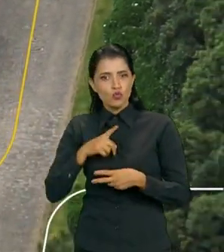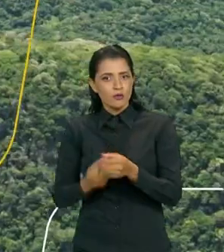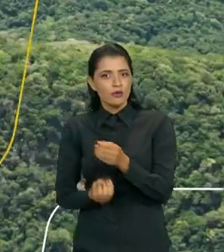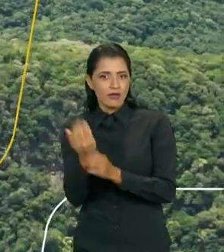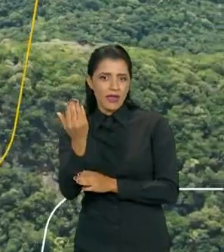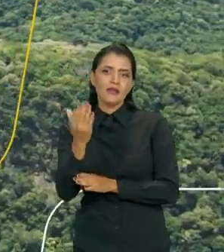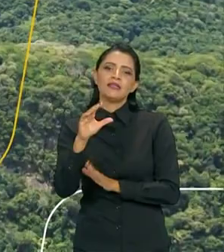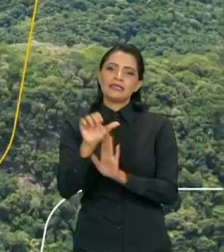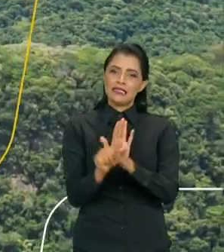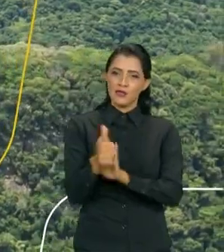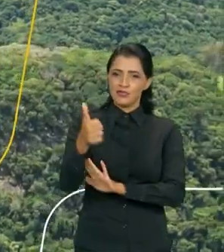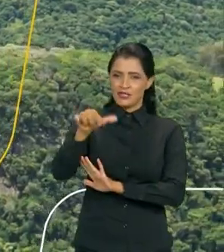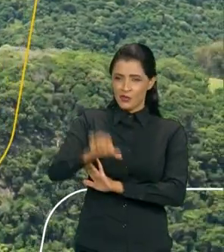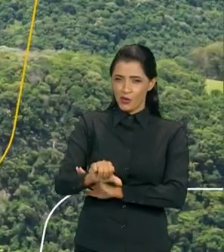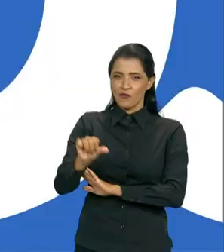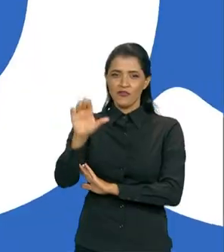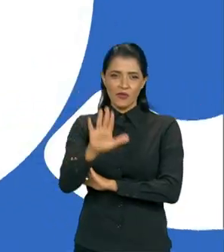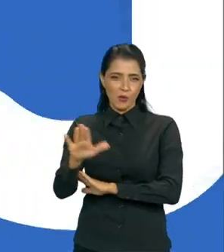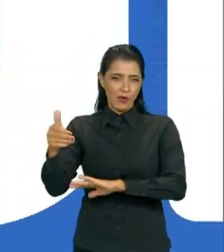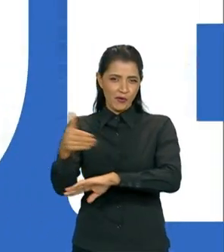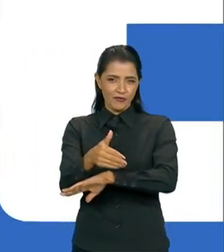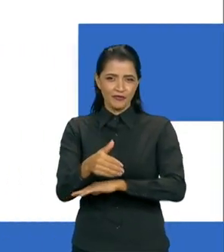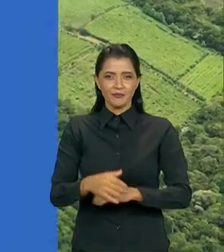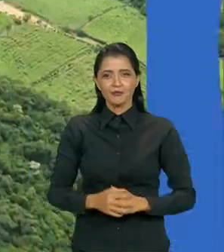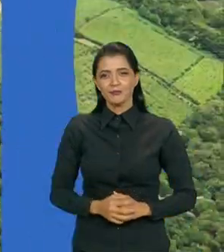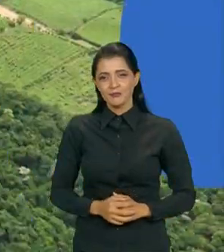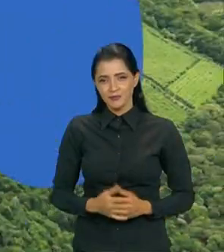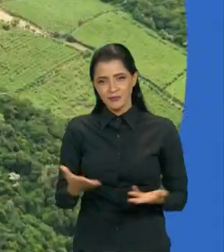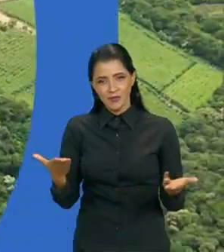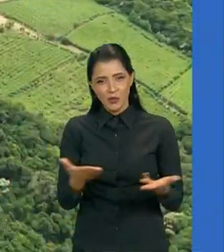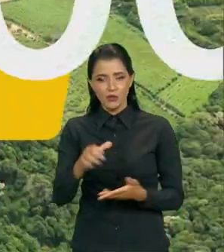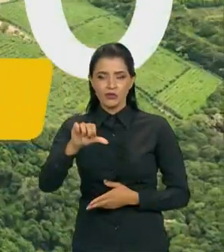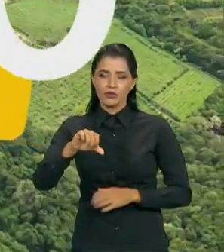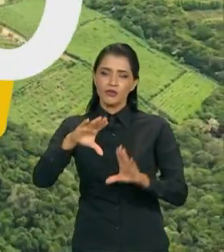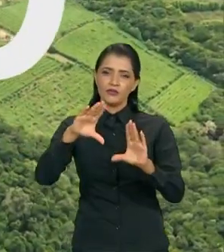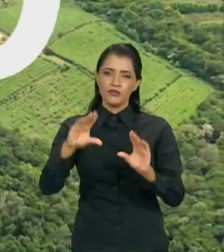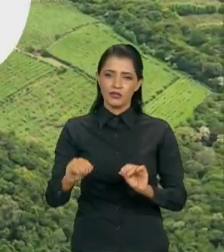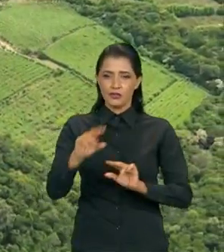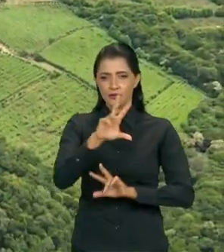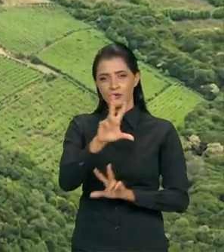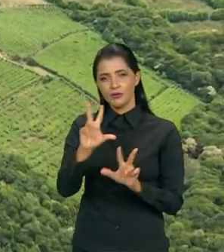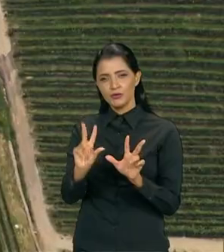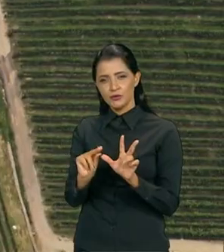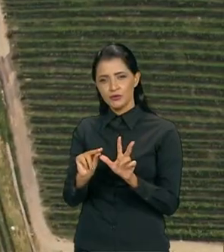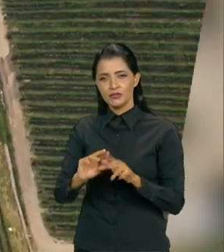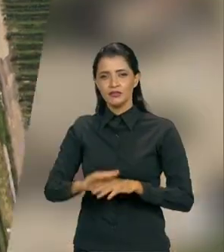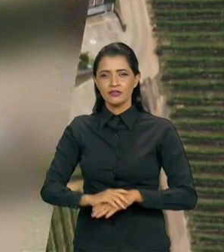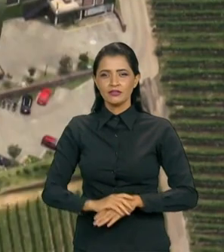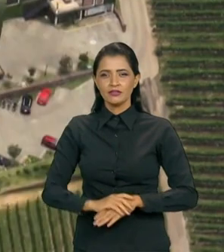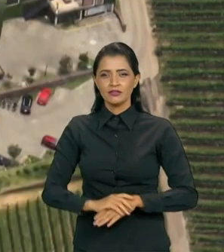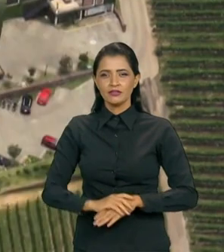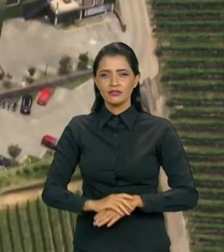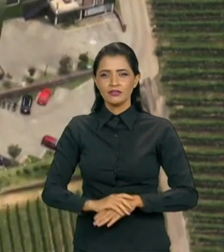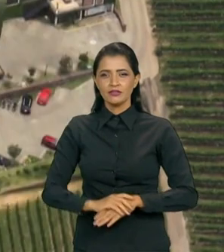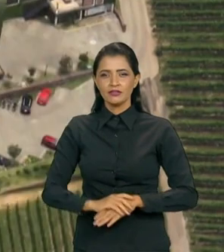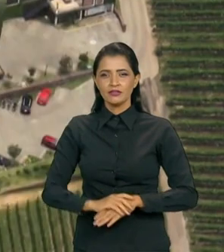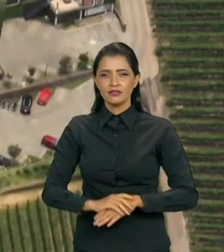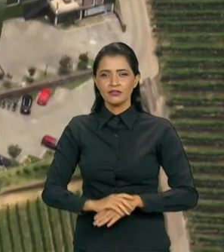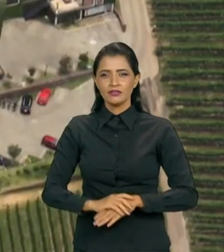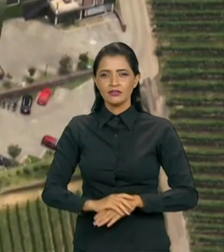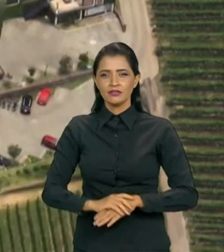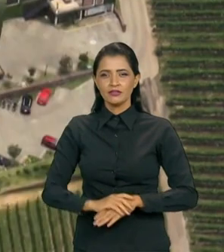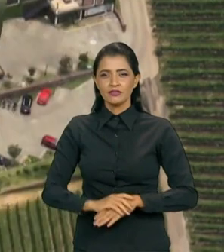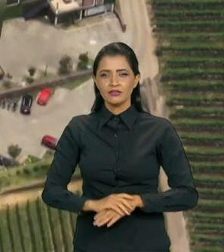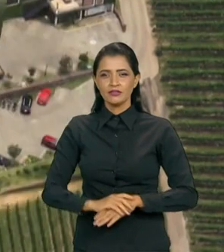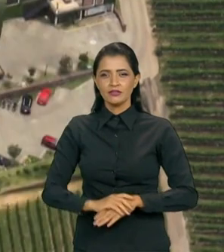século XIX por imigrantes europeus. Hoje, 21h, na TV Brasil.